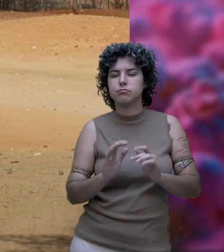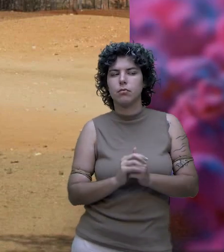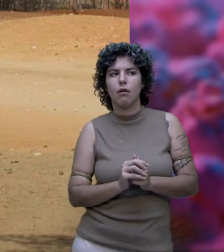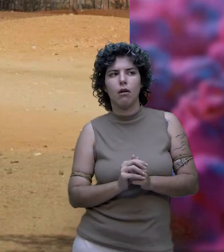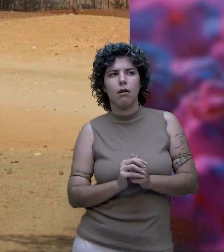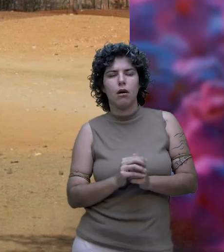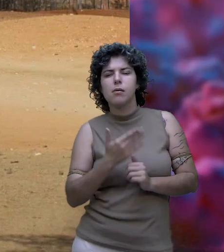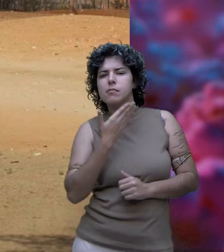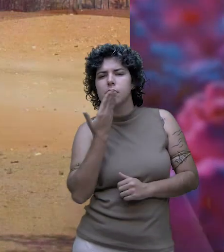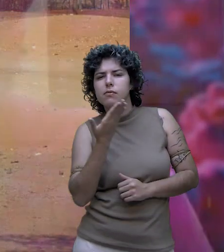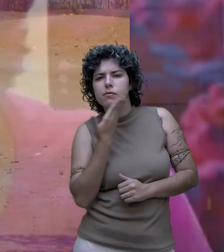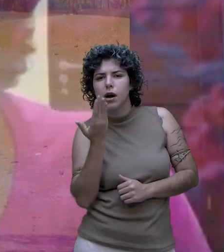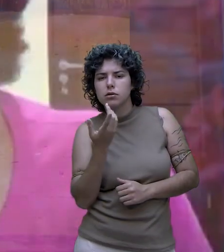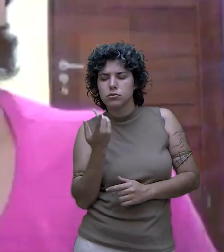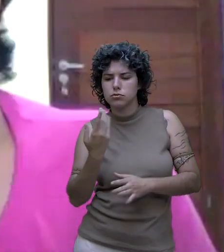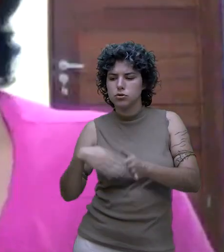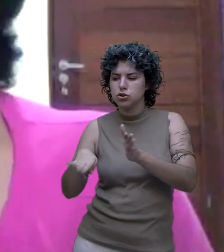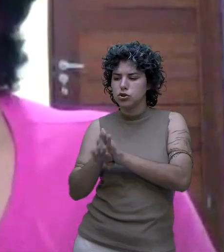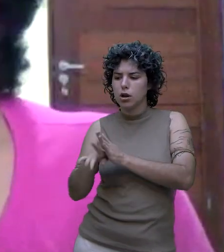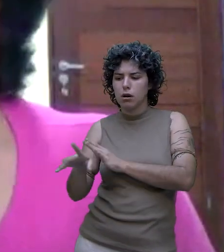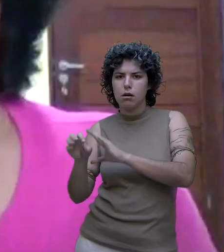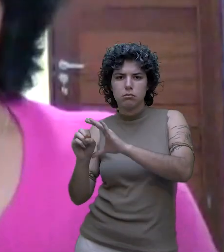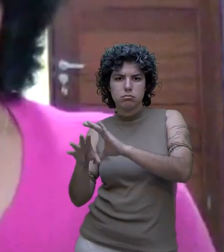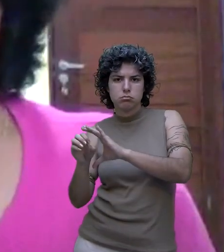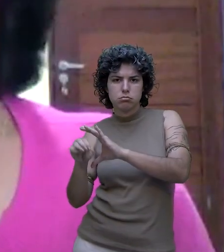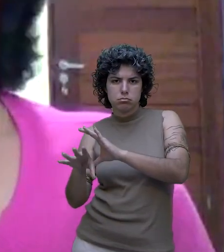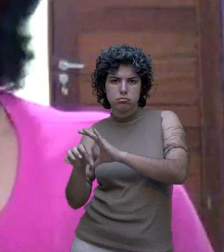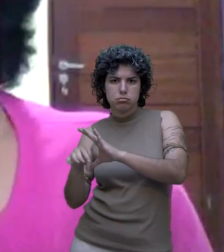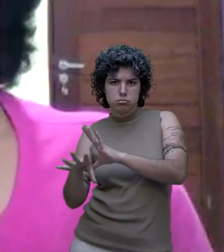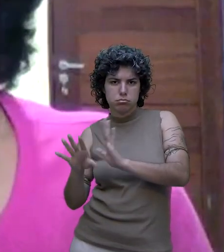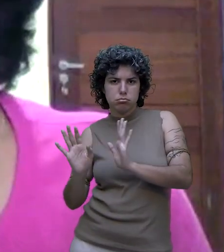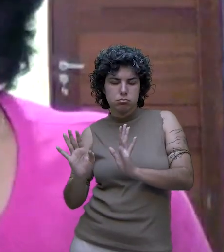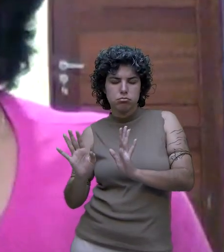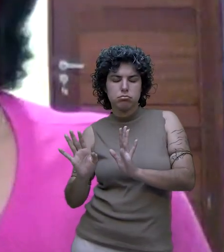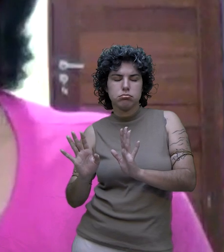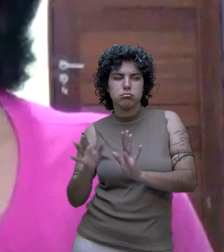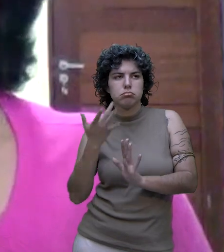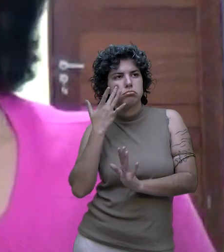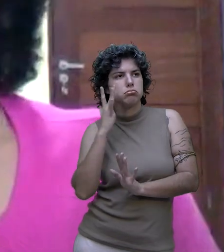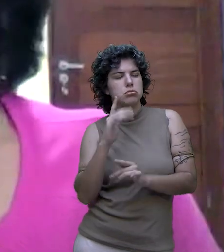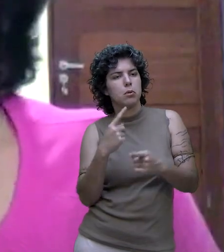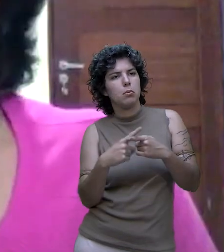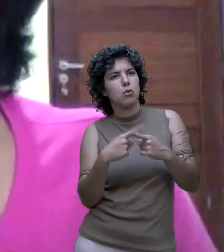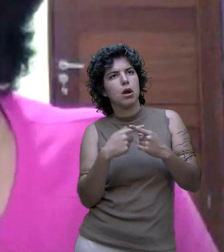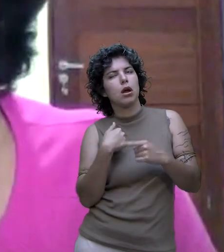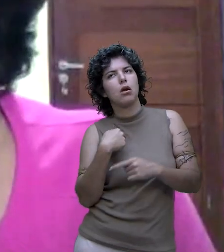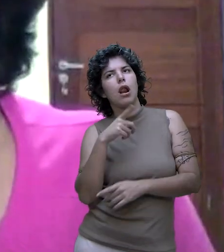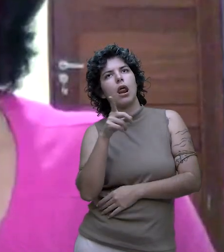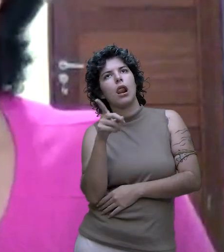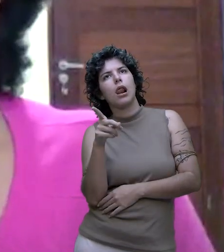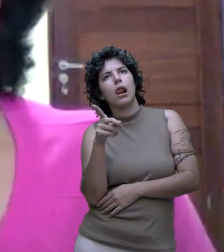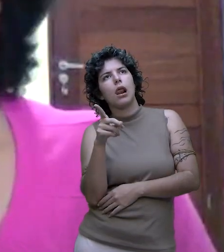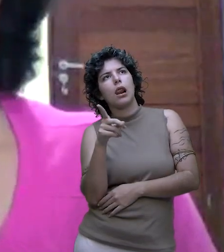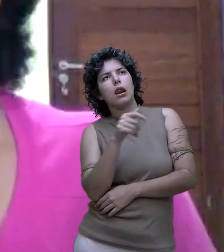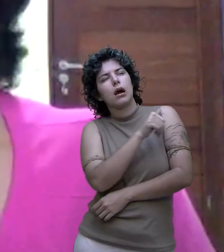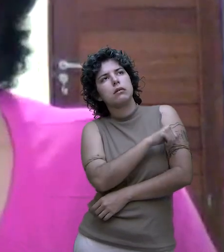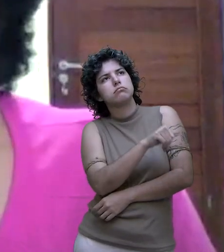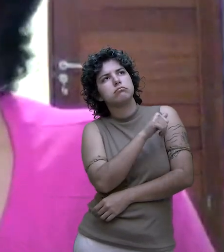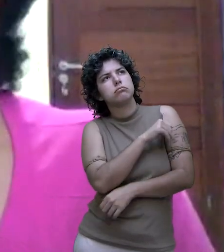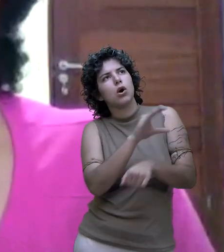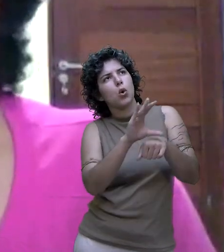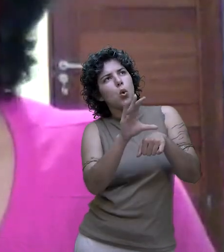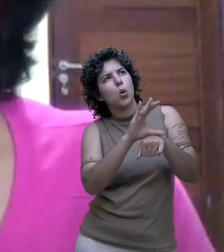fácil chegar na Rede Globo, não sei se é porque eu estava estudando no Rio de Janeiro, em bons cursos que tinham lá,